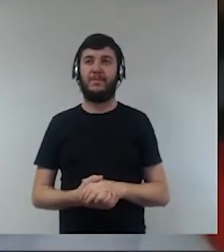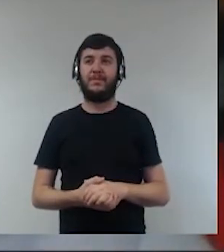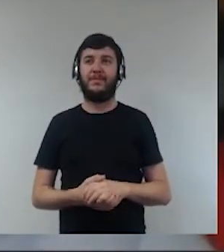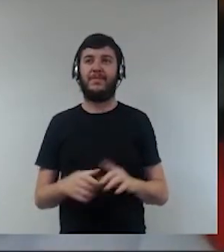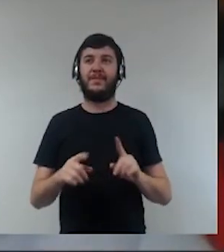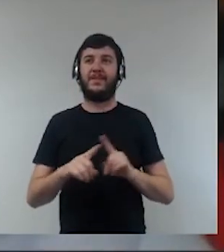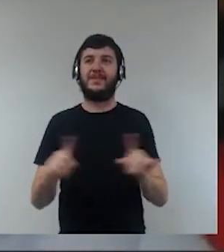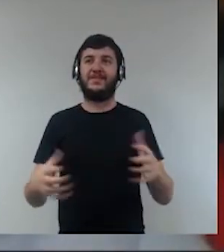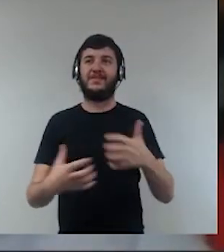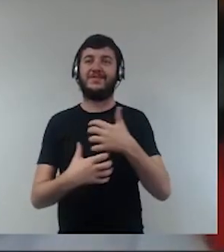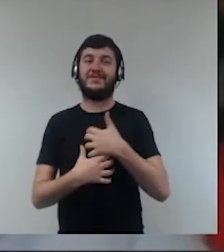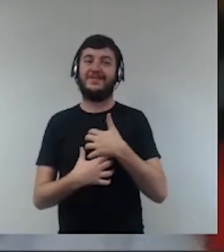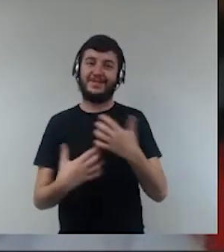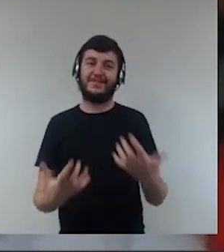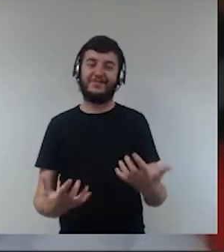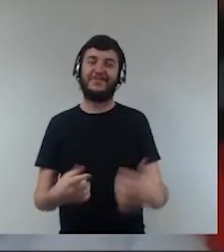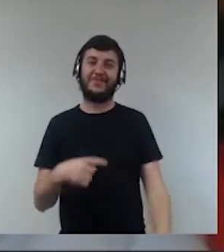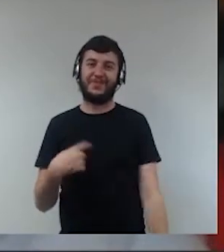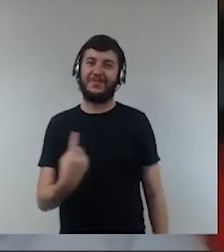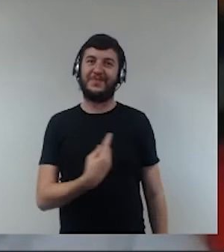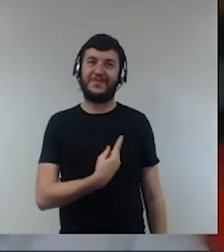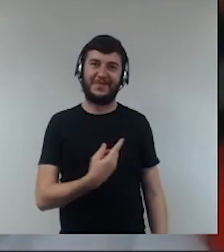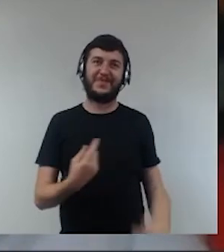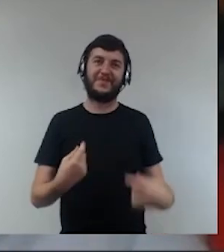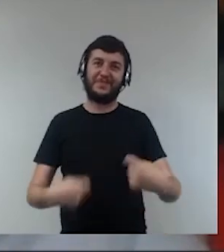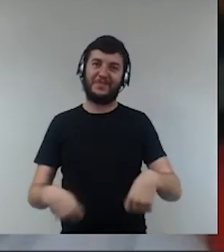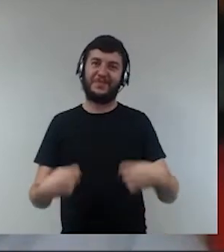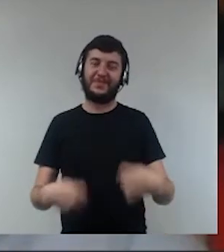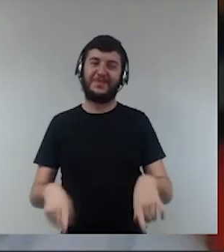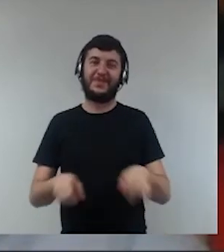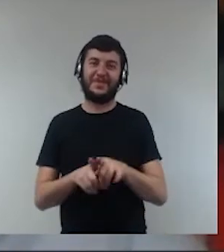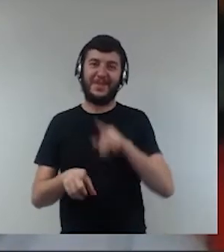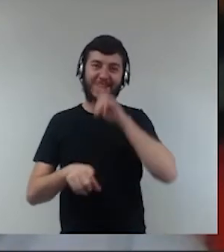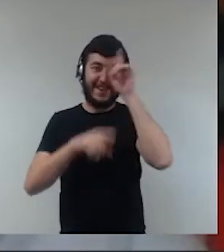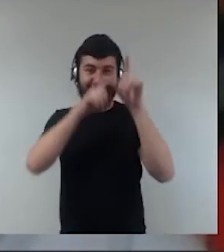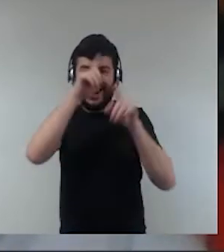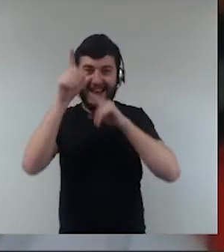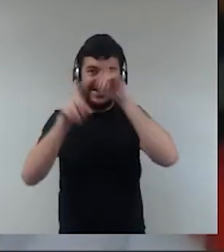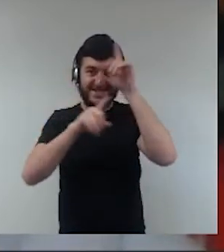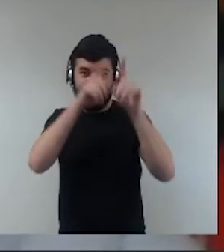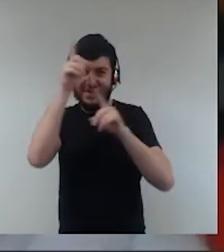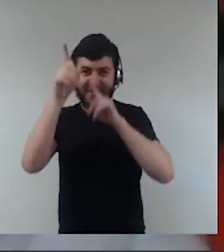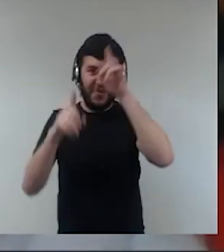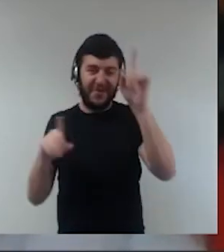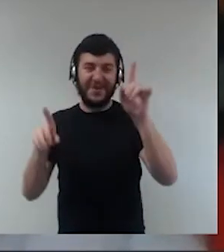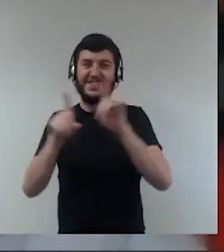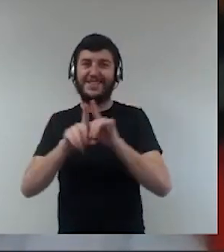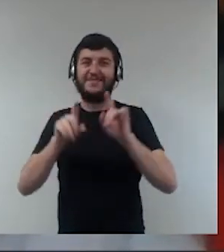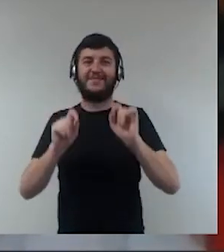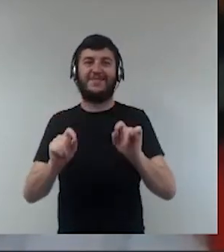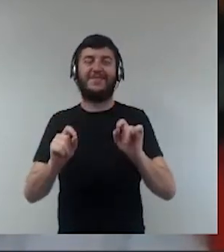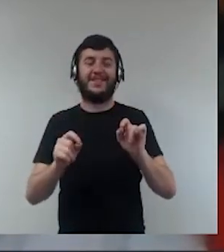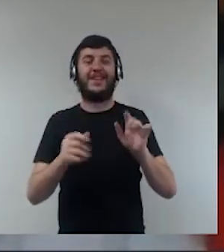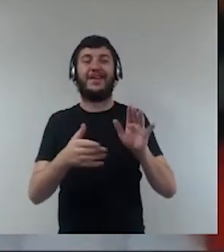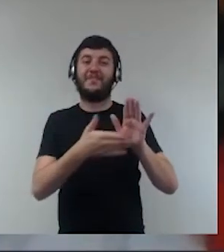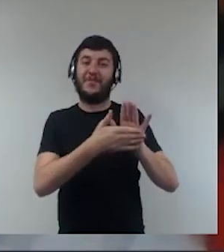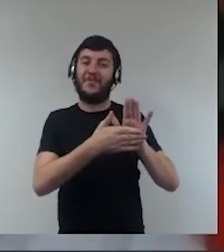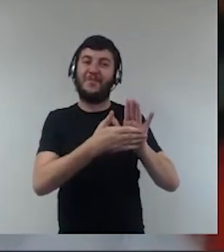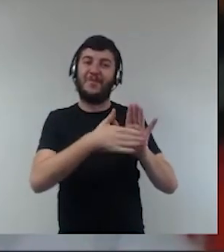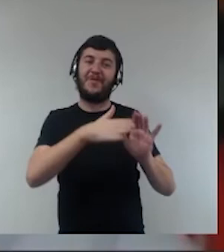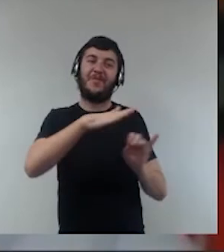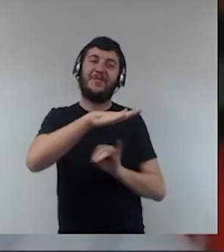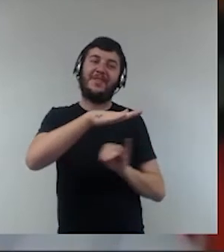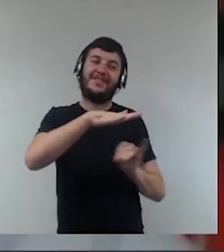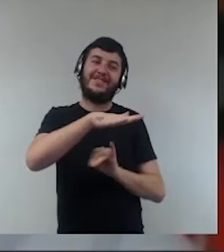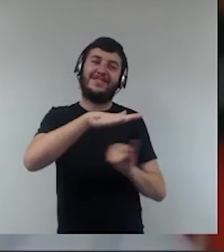sentido de que nós precisamos ter muita criatividade nesse momento, de propor, enquanto instituição, enquanto